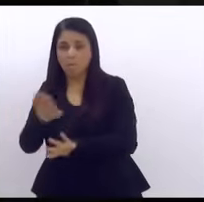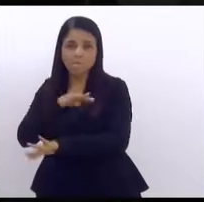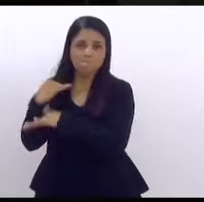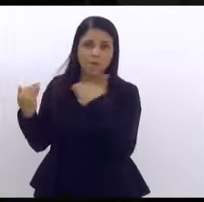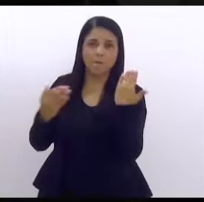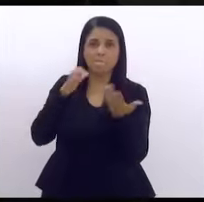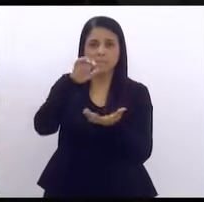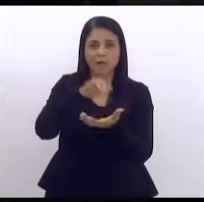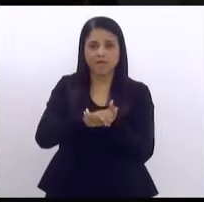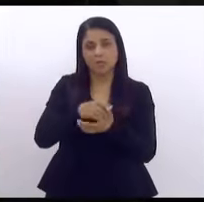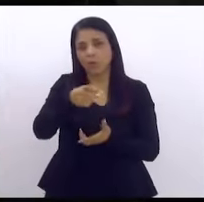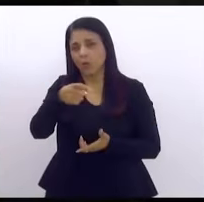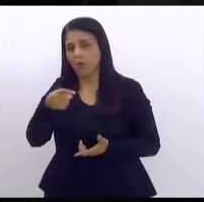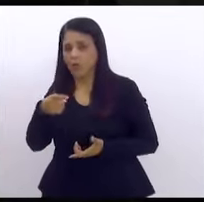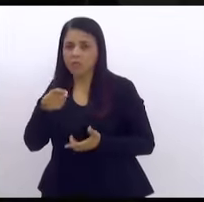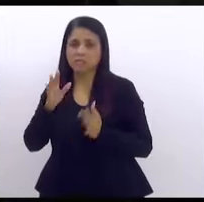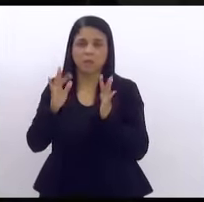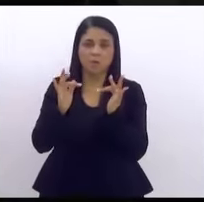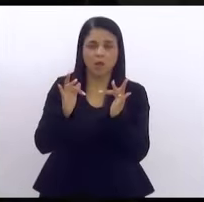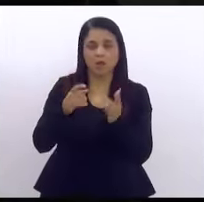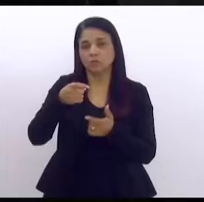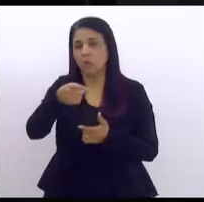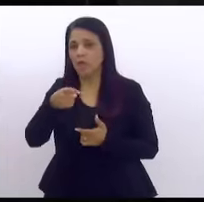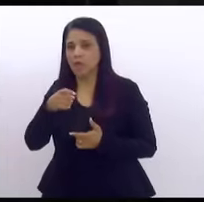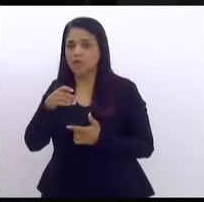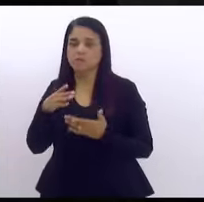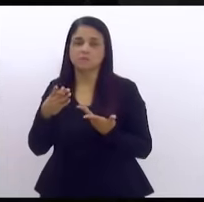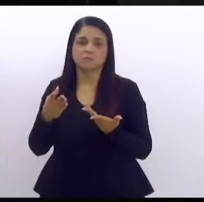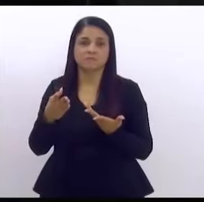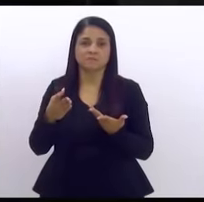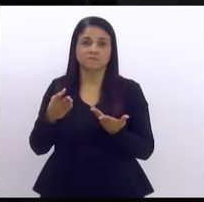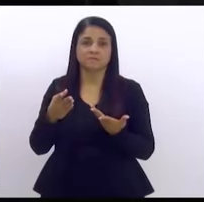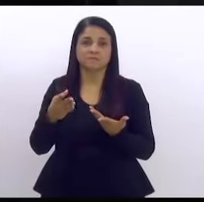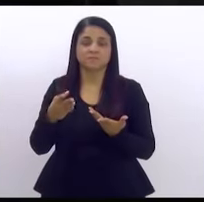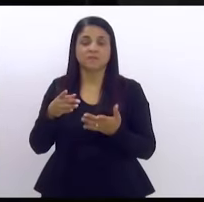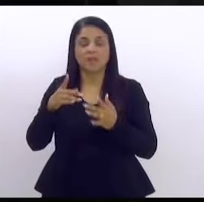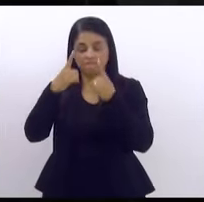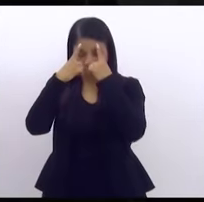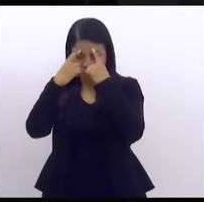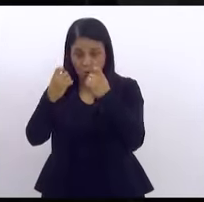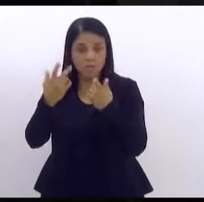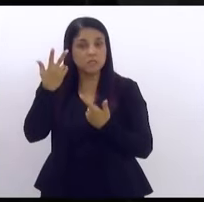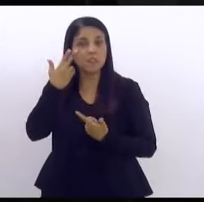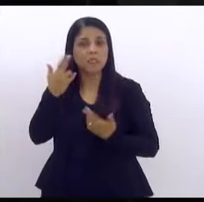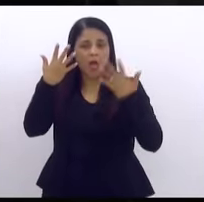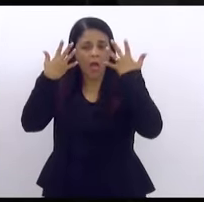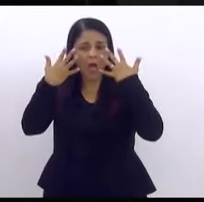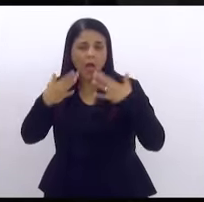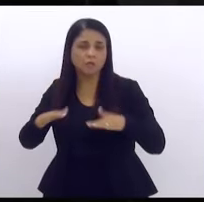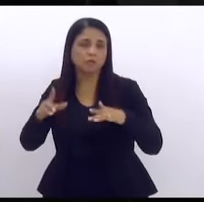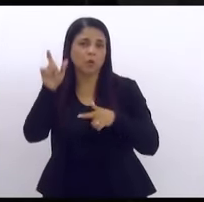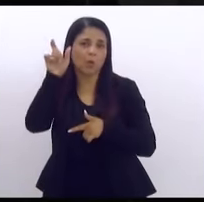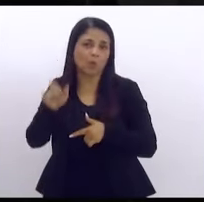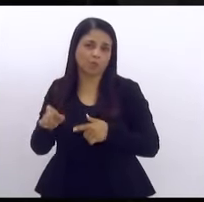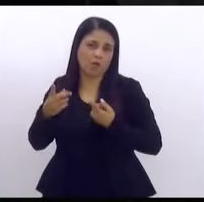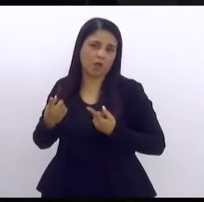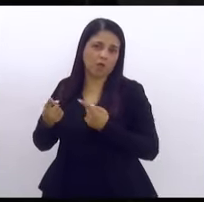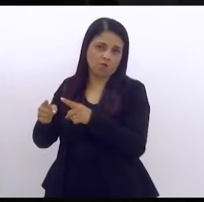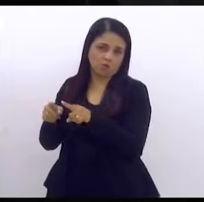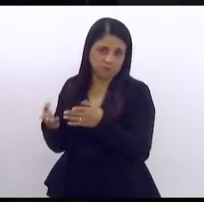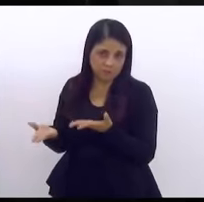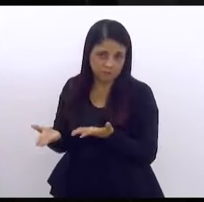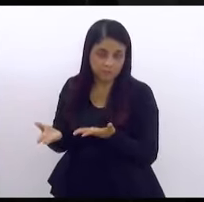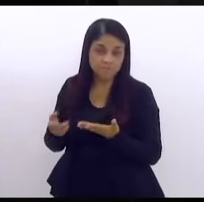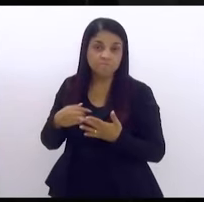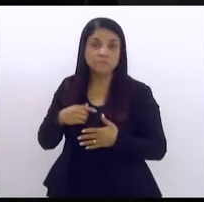maridos, ex-companheiros, ex-namorados, e se naturaliza a violência contra a mulher. Mas se a gente quer que